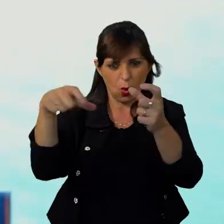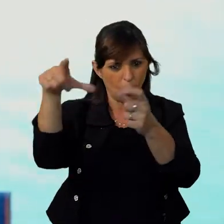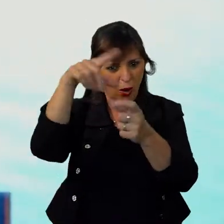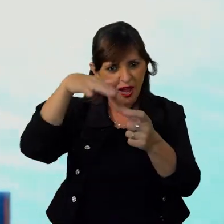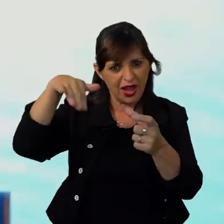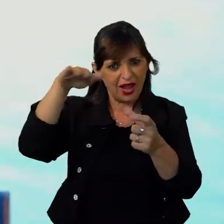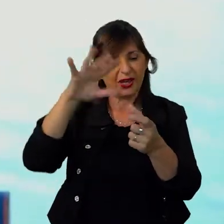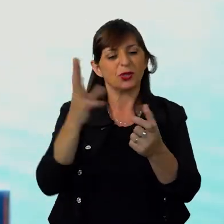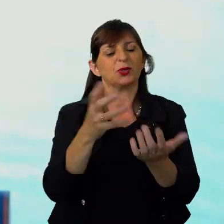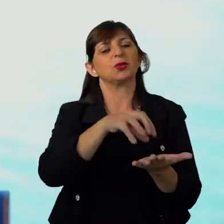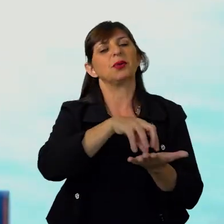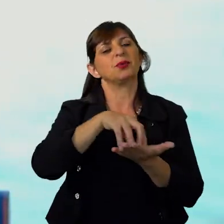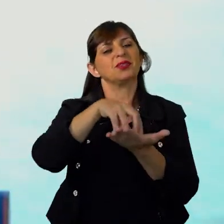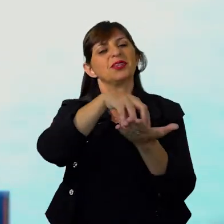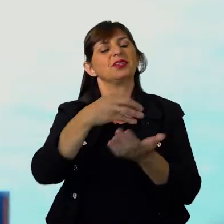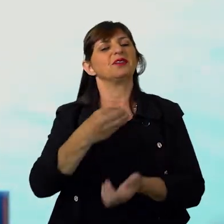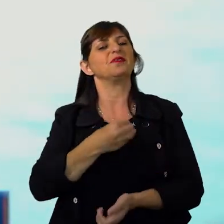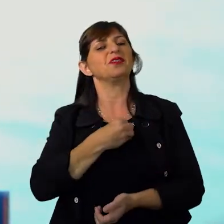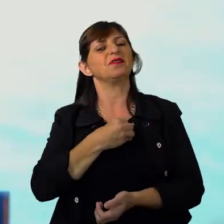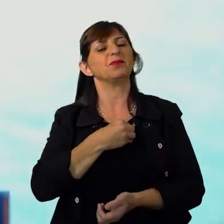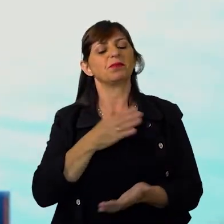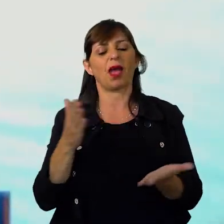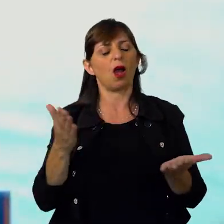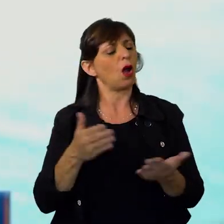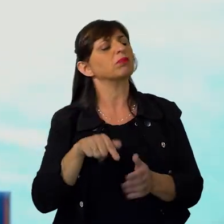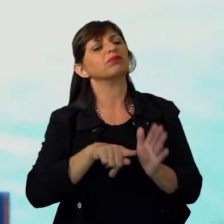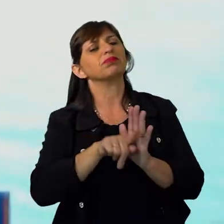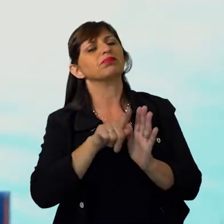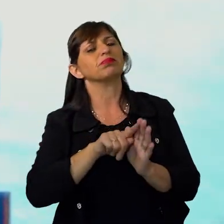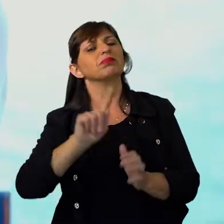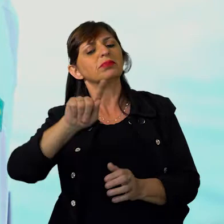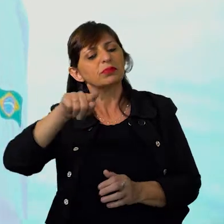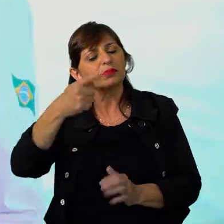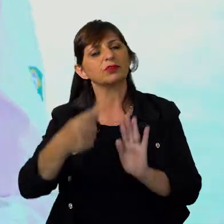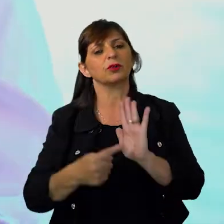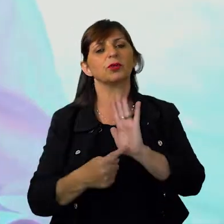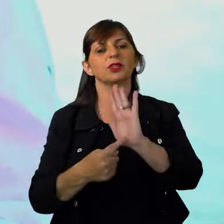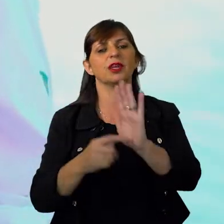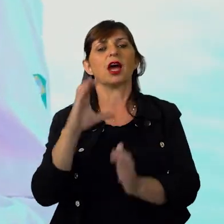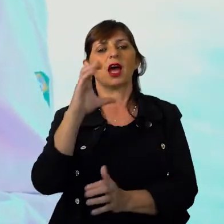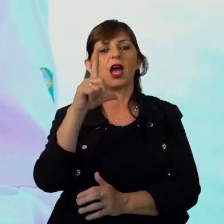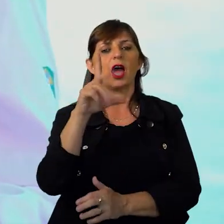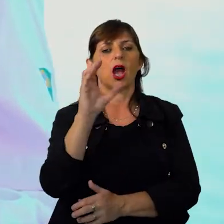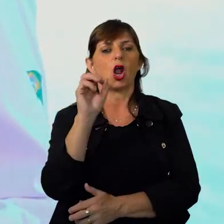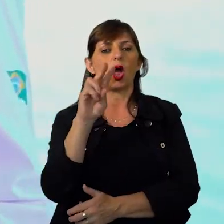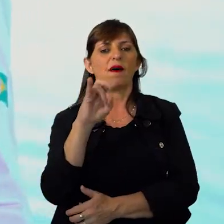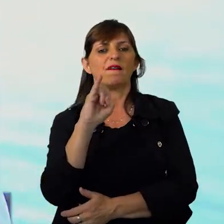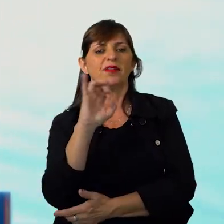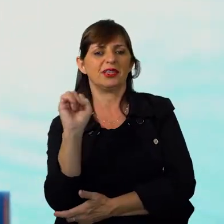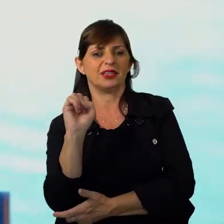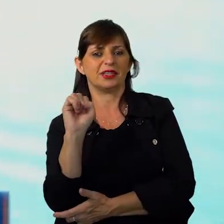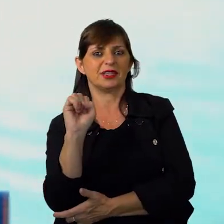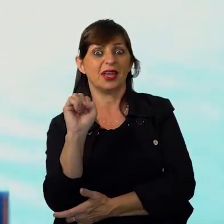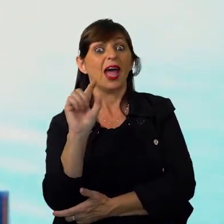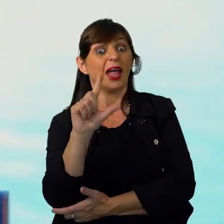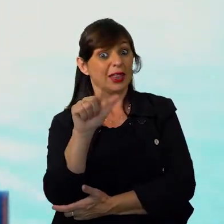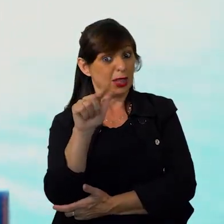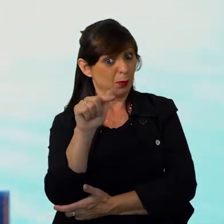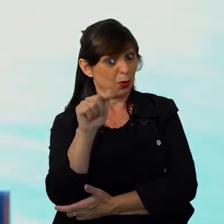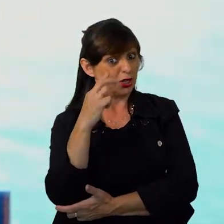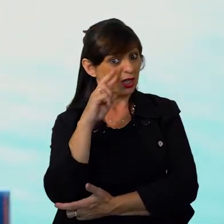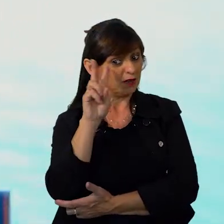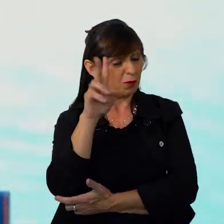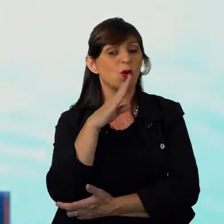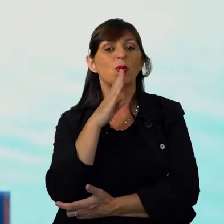alvoroça vão todos todos que é que nós teremos no próximo episódio porque depois do Salto Grande nós vamos para o